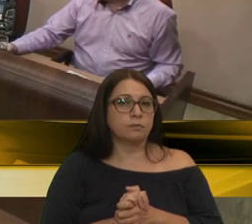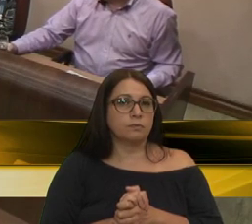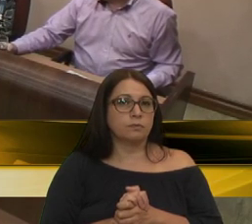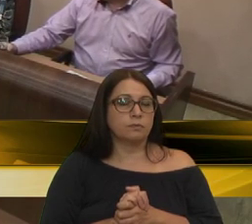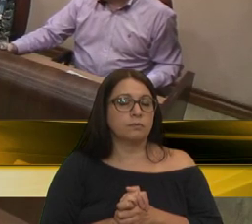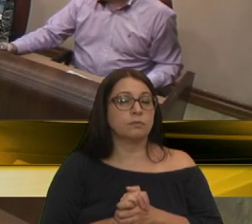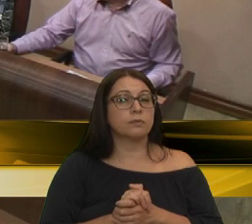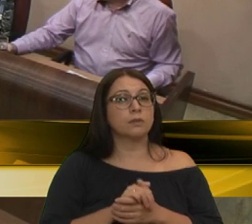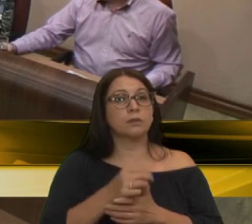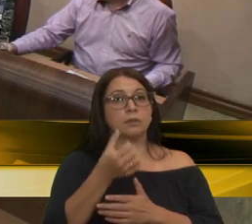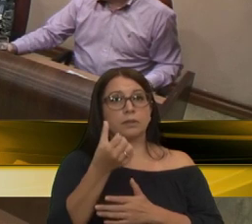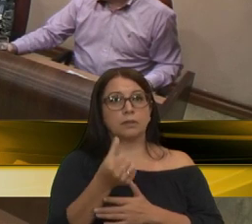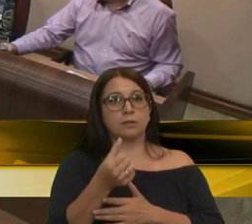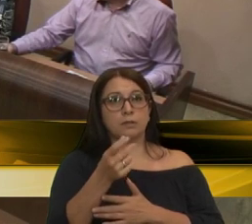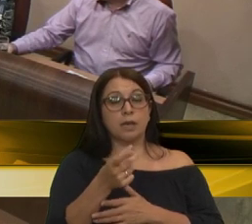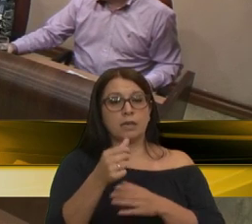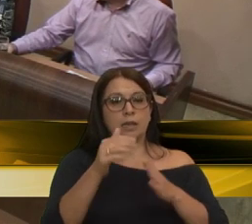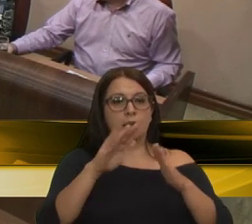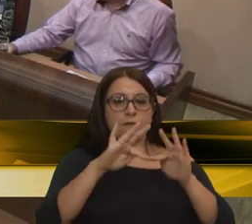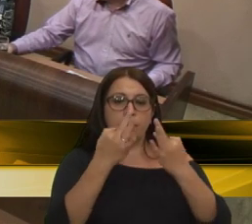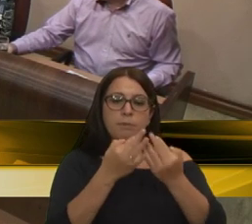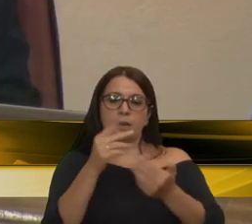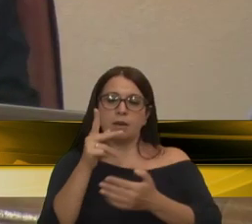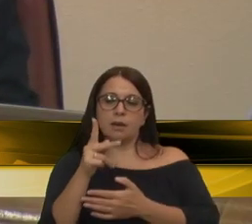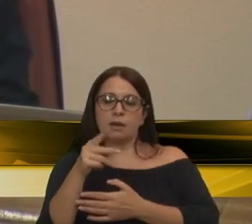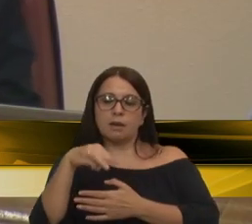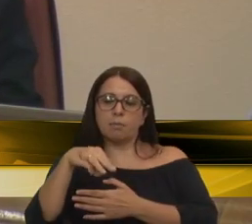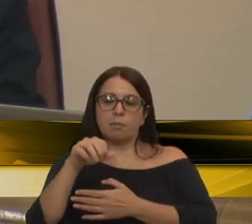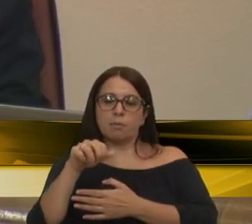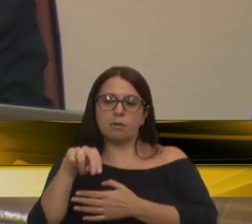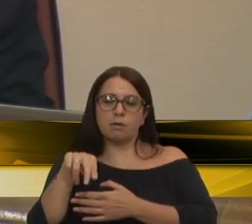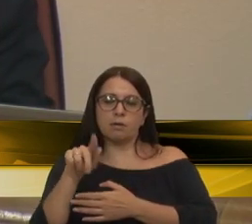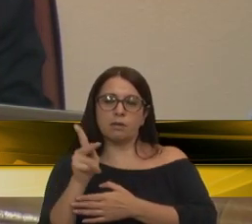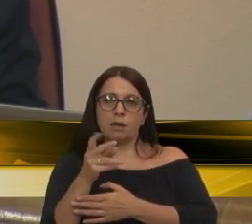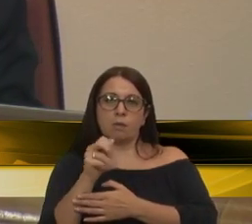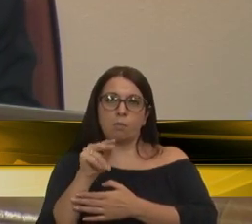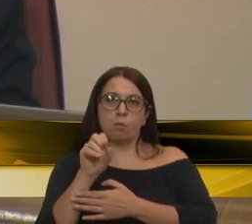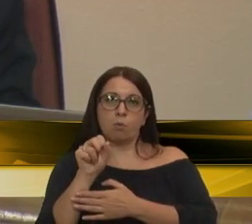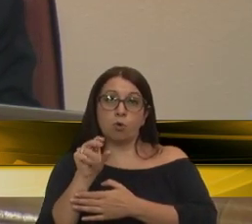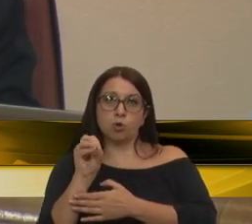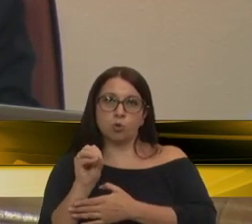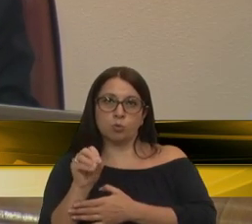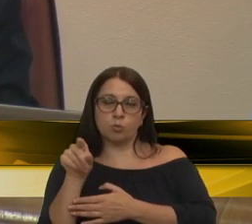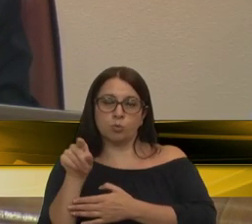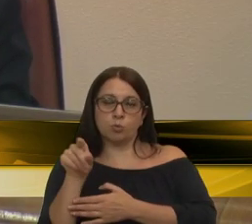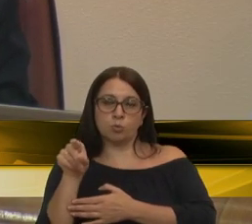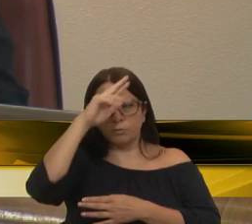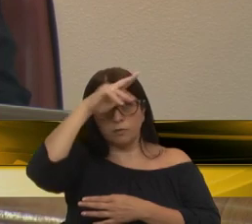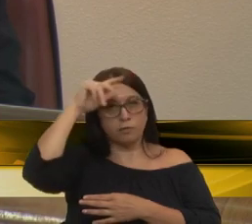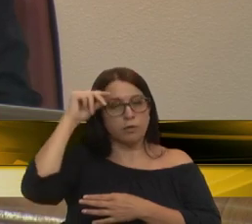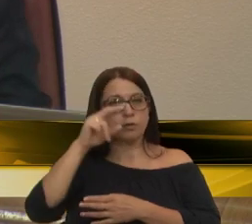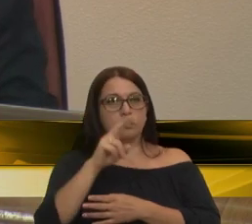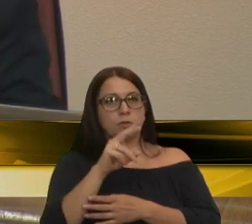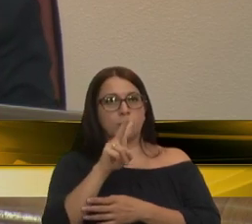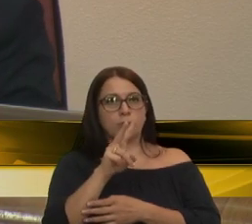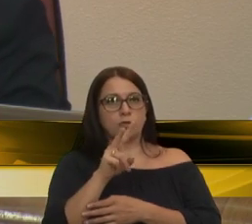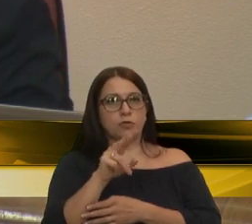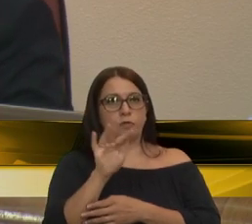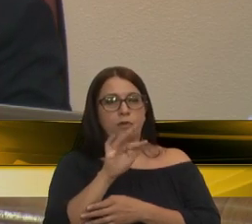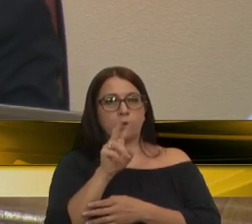Título 6. O precatório Manha Bosco. Encaminhei ao prefeito em 2 de fevereiro de 2000,